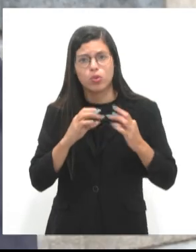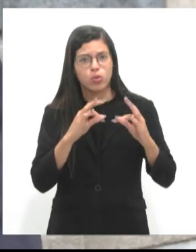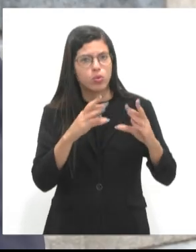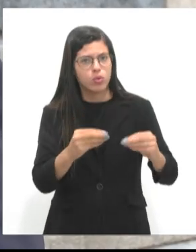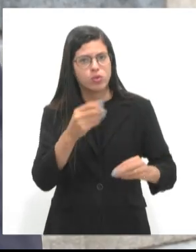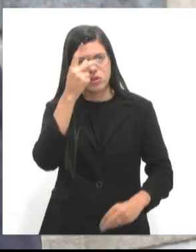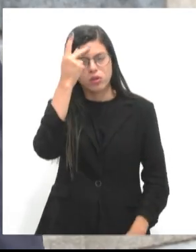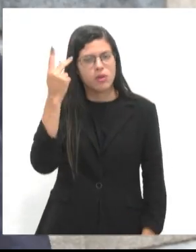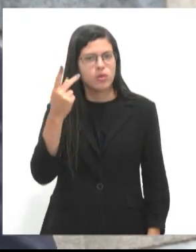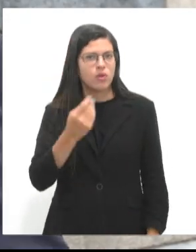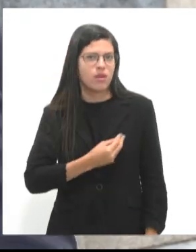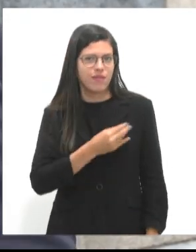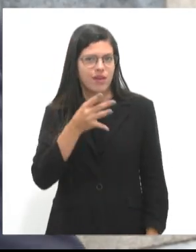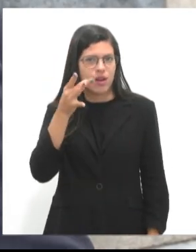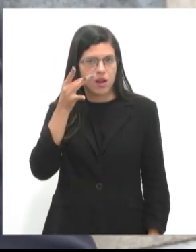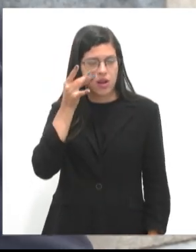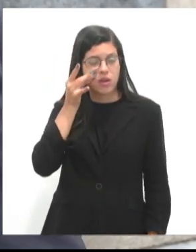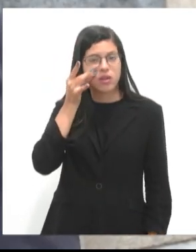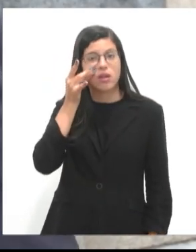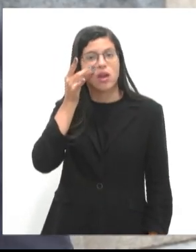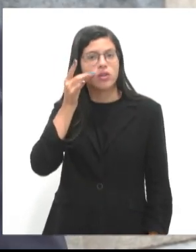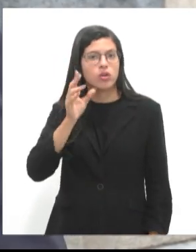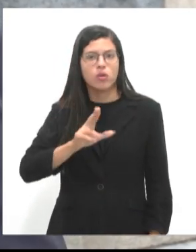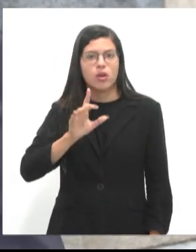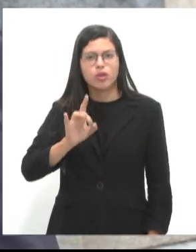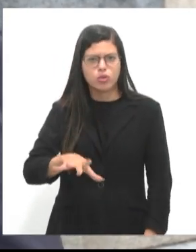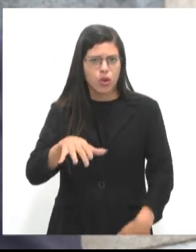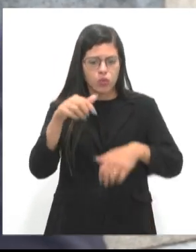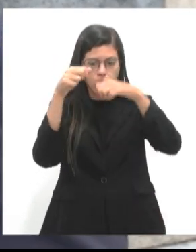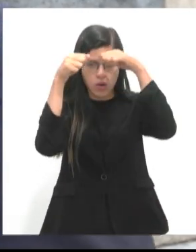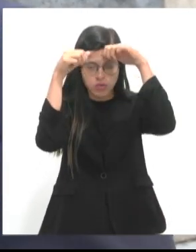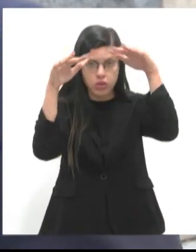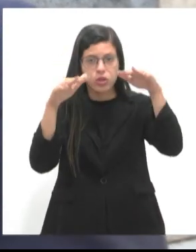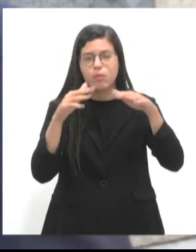que vivem essa realidade, não só a realidade do transtorno do espectro autista,